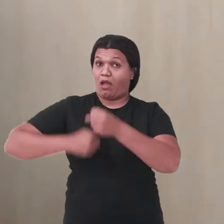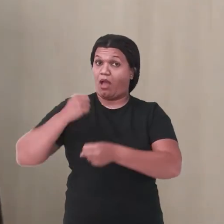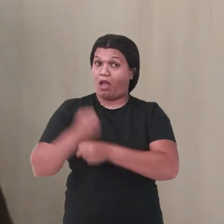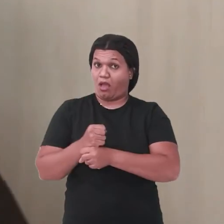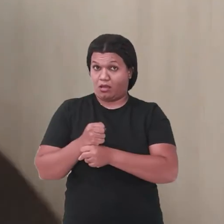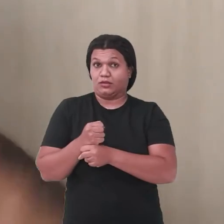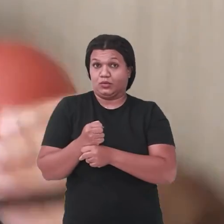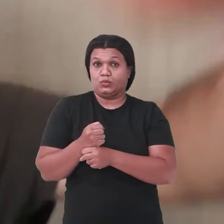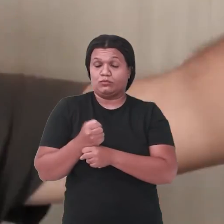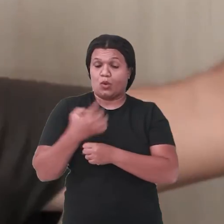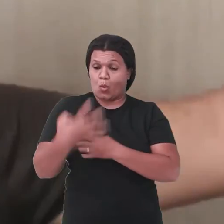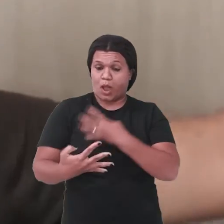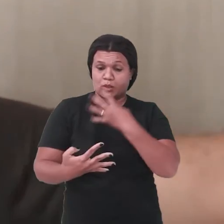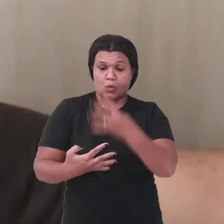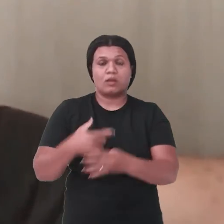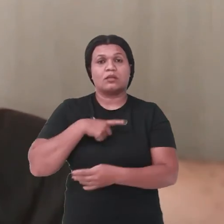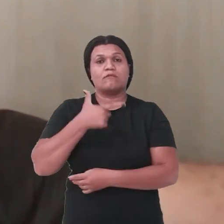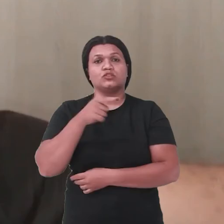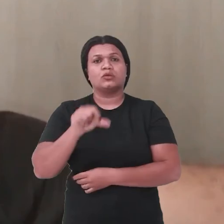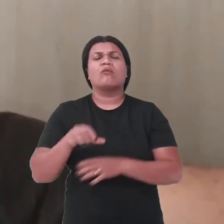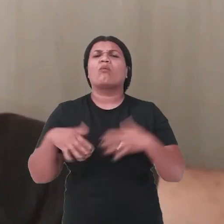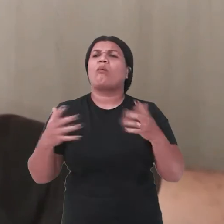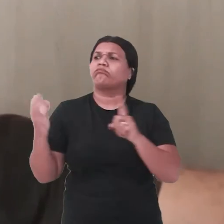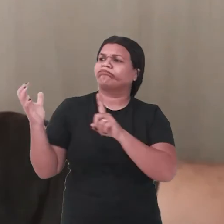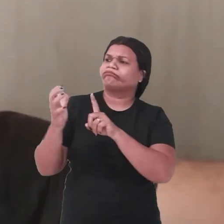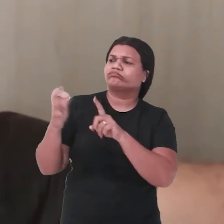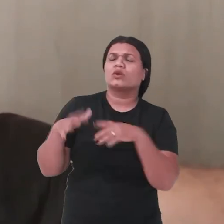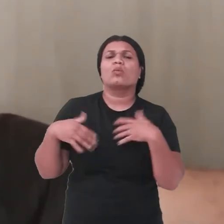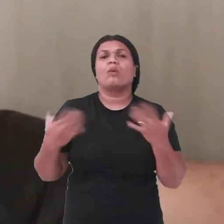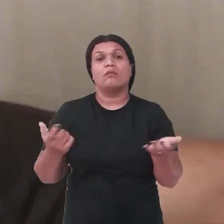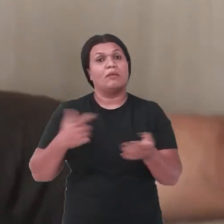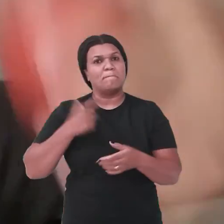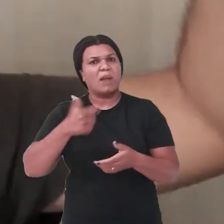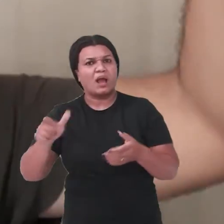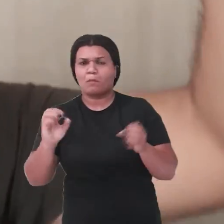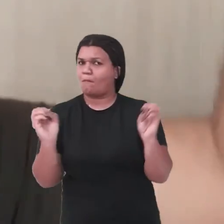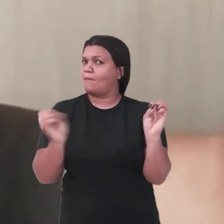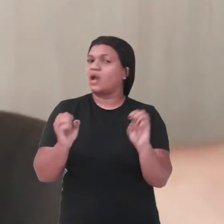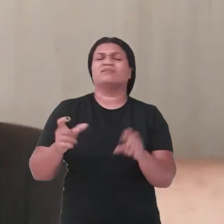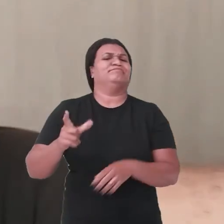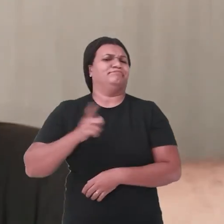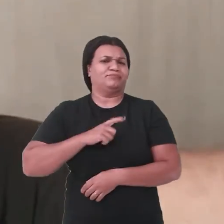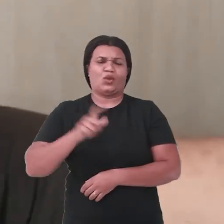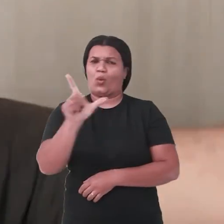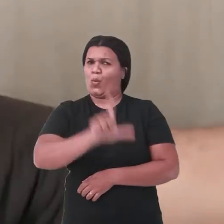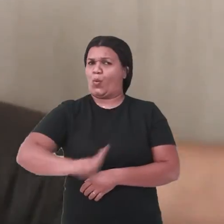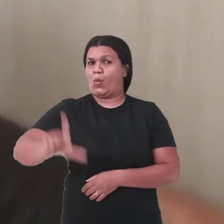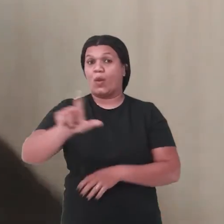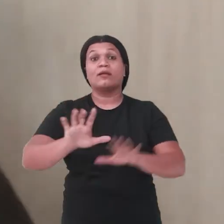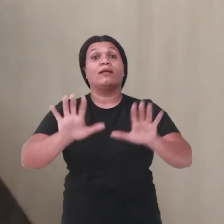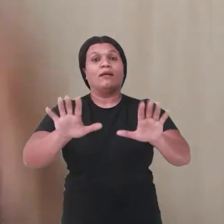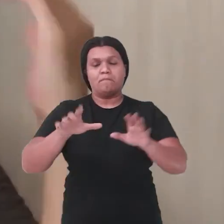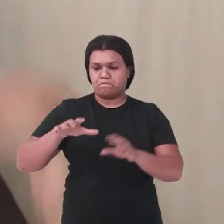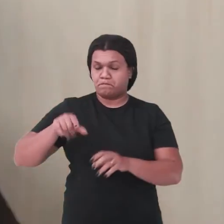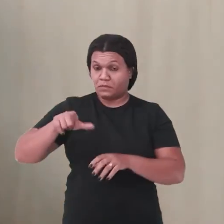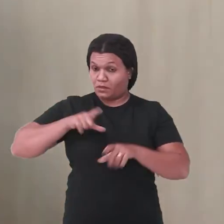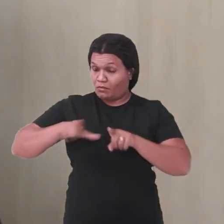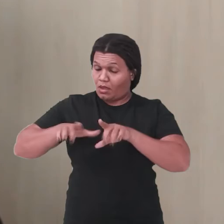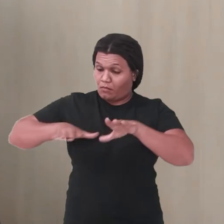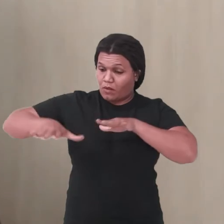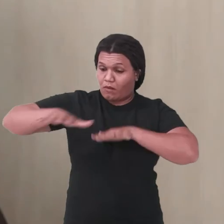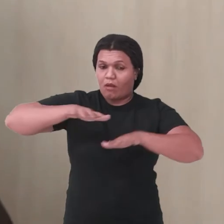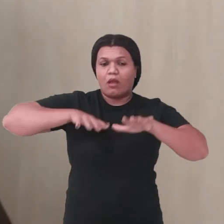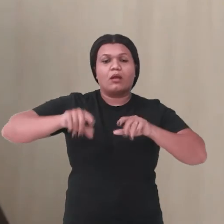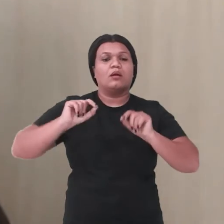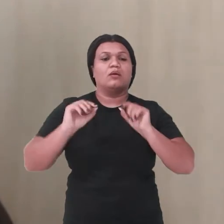bissexto, quais são as outras consequências desse movimento? Não tem mais nenhuma? É claro que tem, meus melhores!